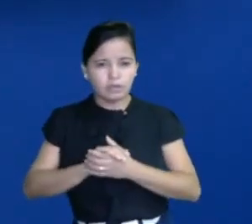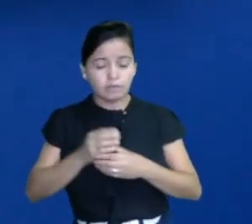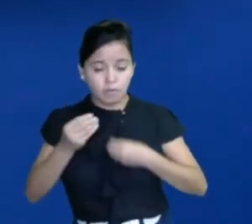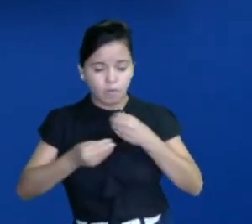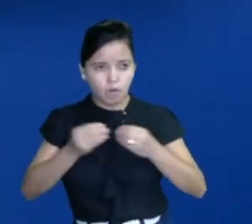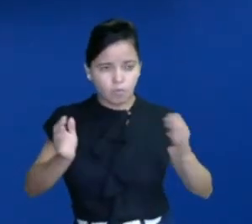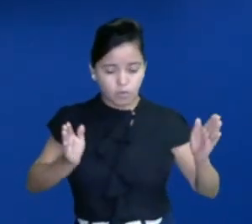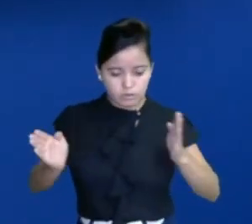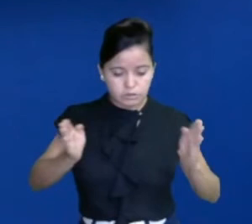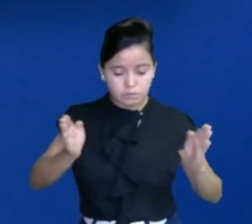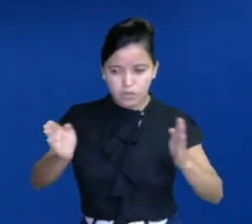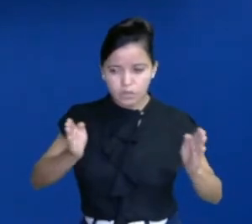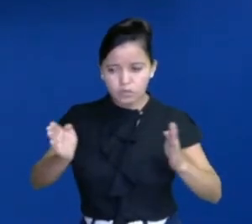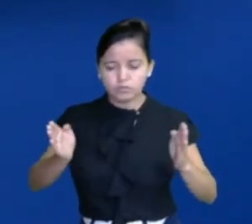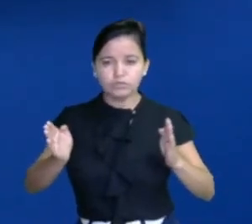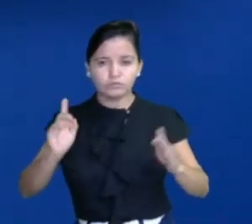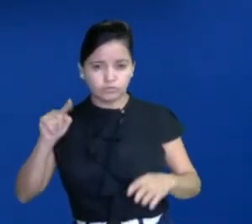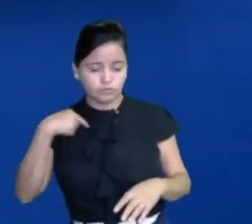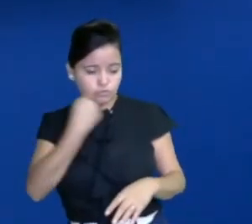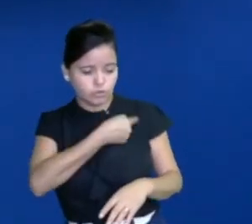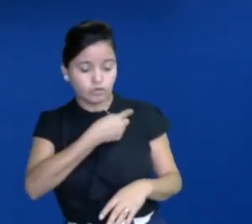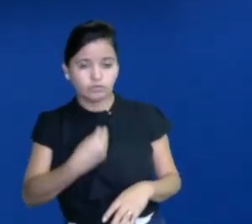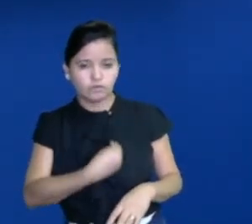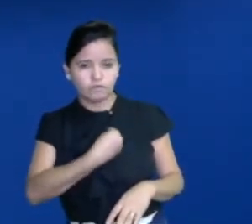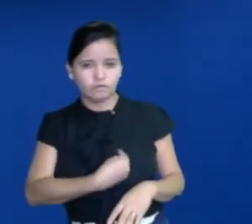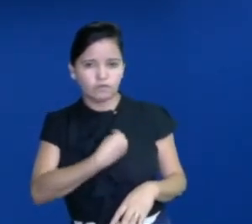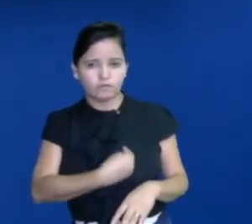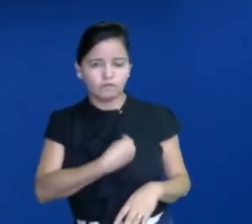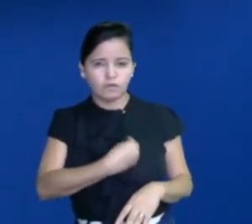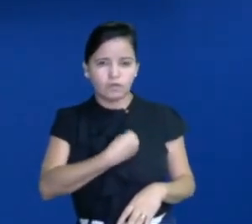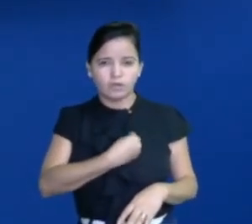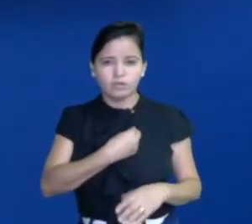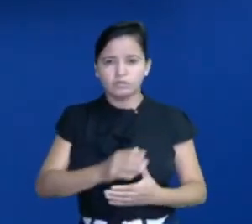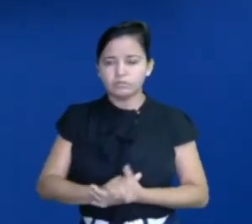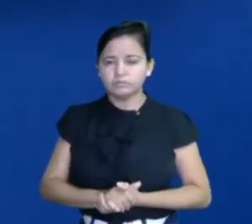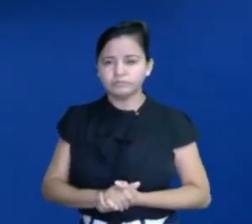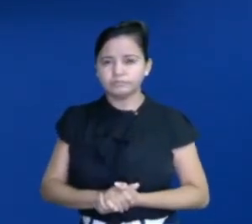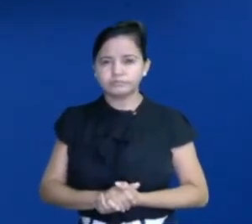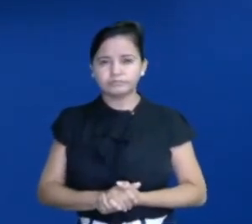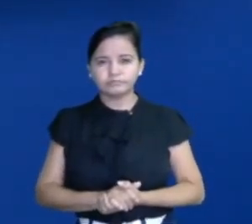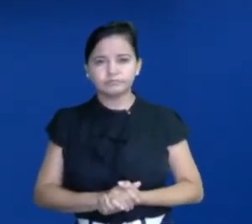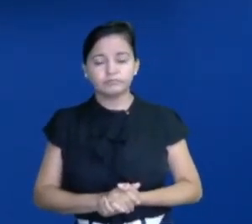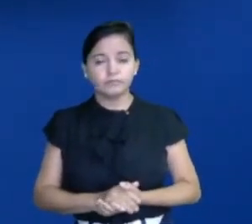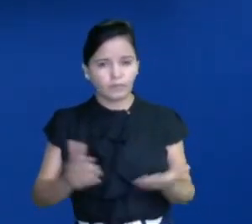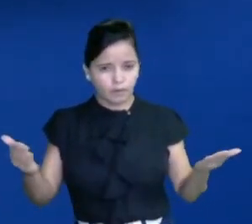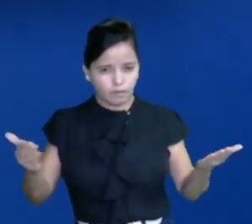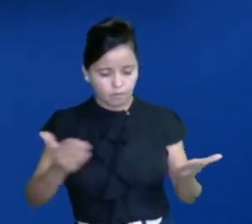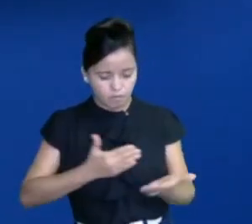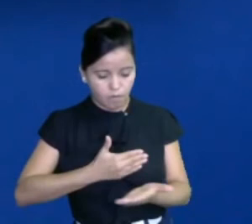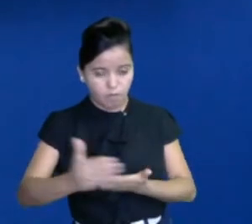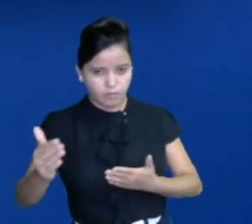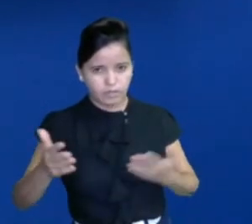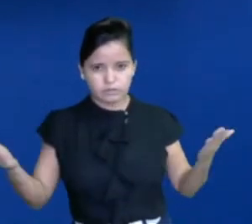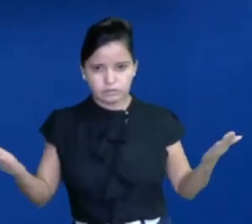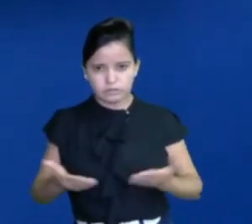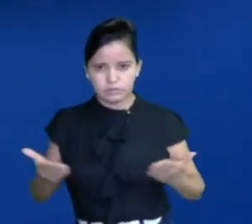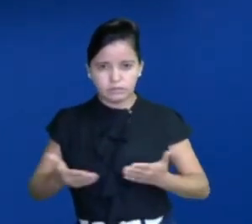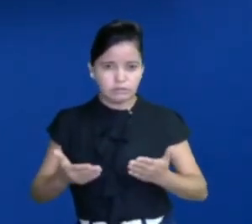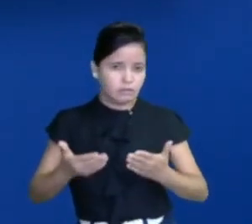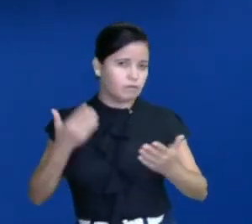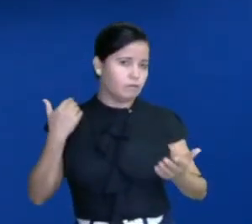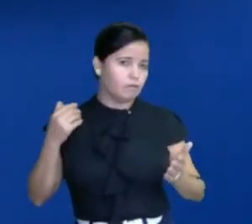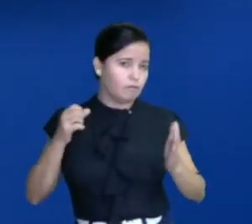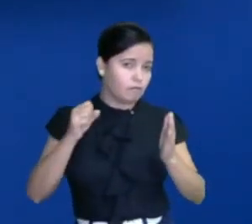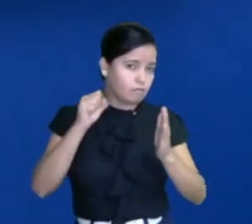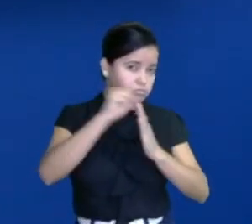foi que nós estamos vivendo, que vem, na verdade, não começa agora, ele tem origem lá no